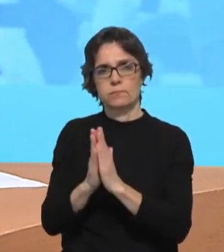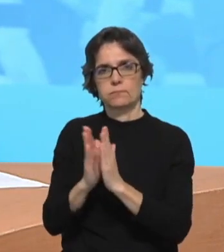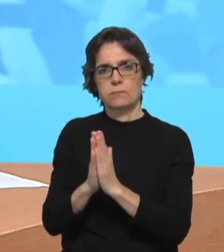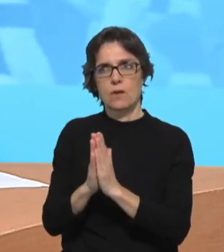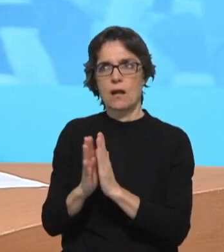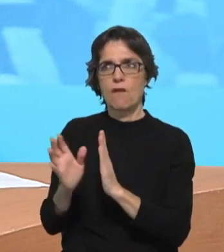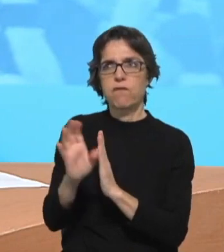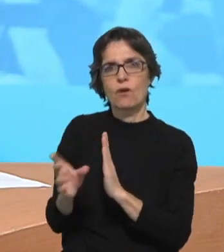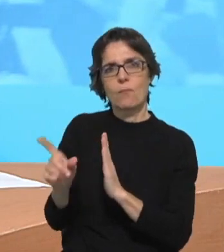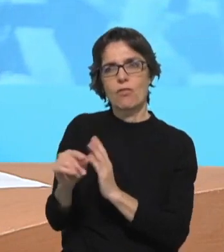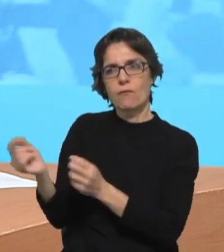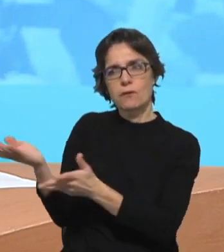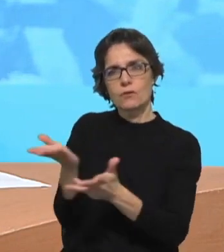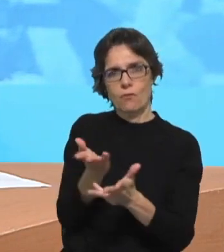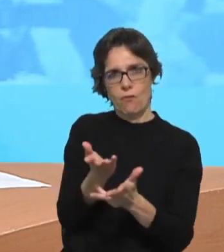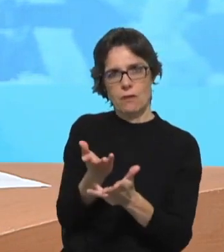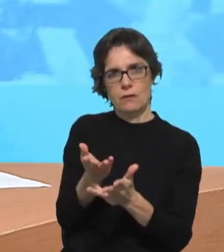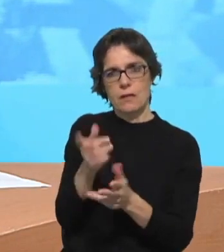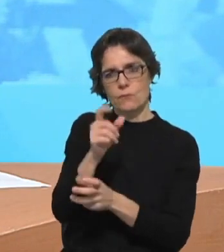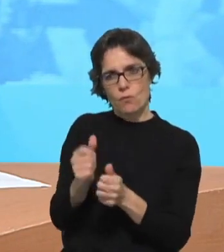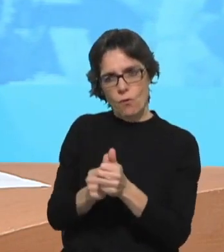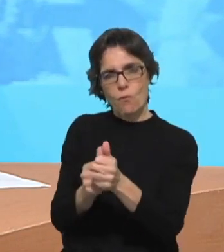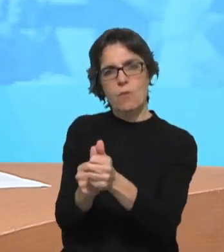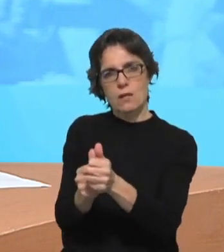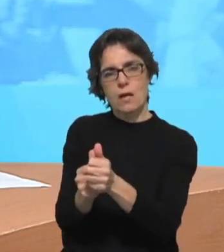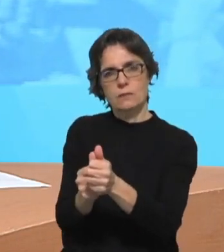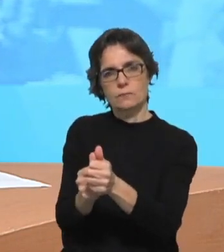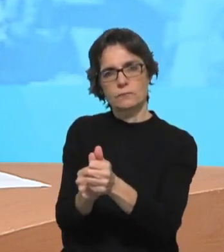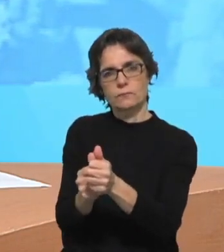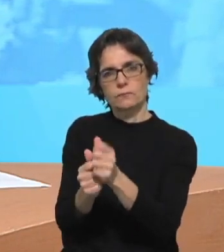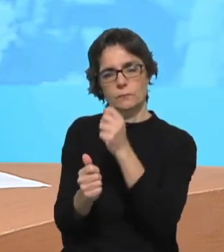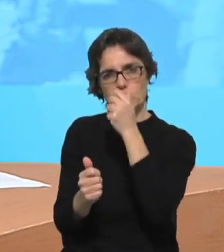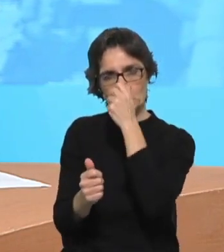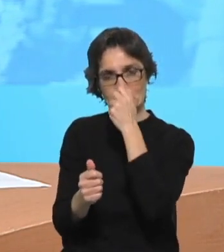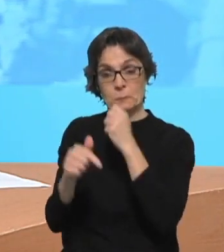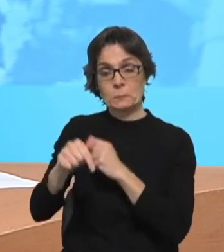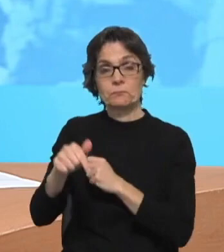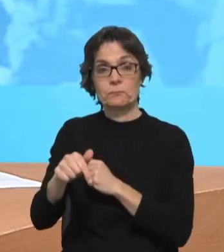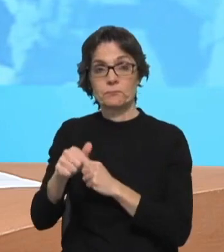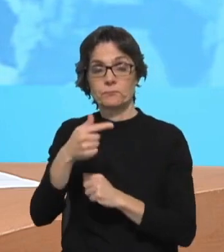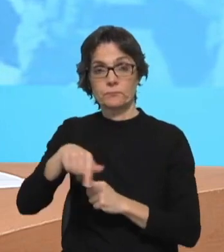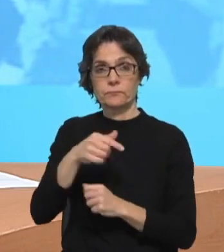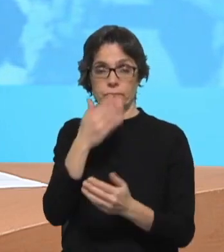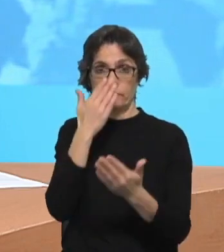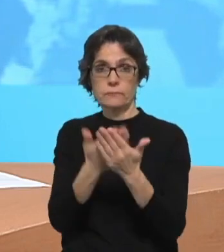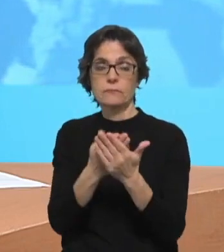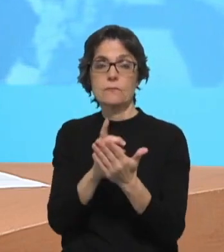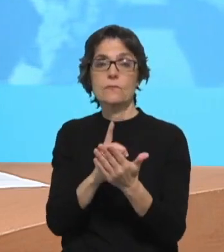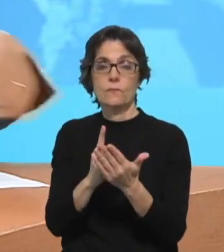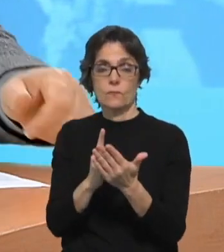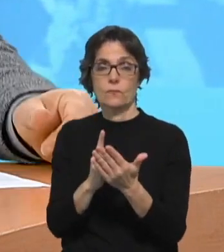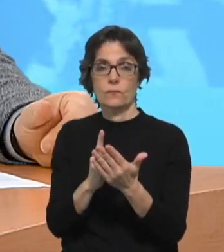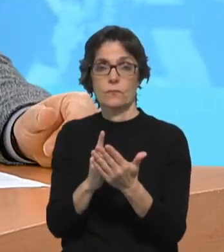acolhimento e de acompanhamento das pessoas nos seus trânsitos. E, de facto, temos aí, enfim, penso que há muito que